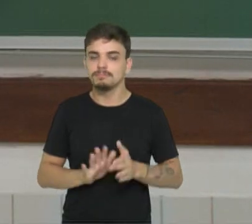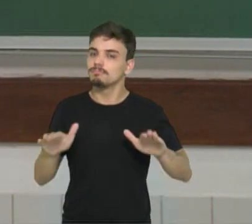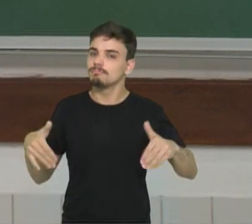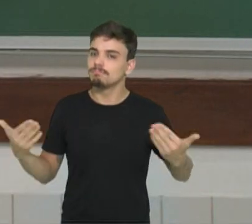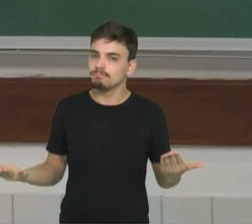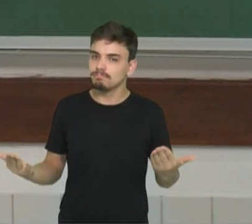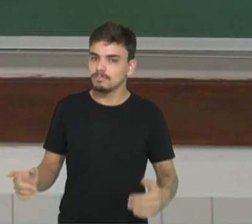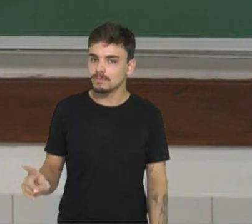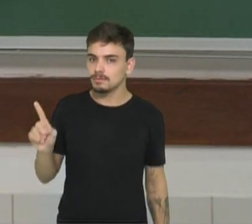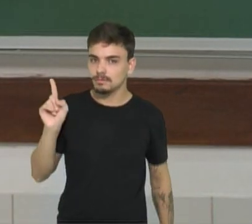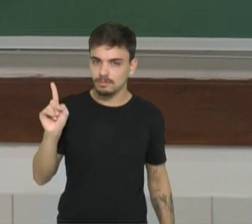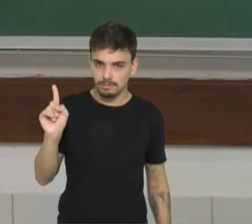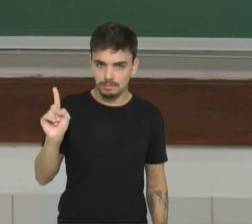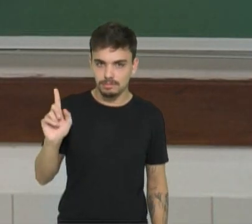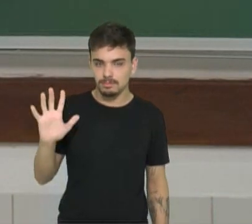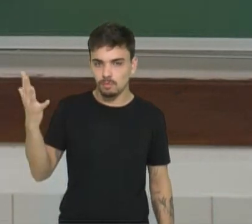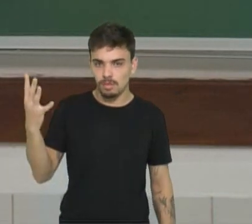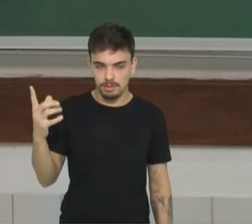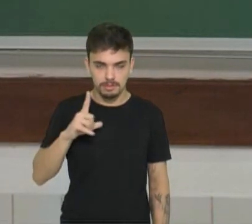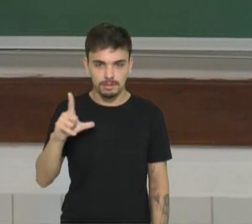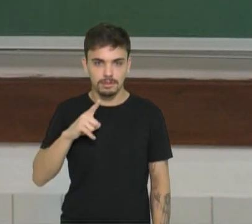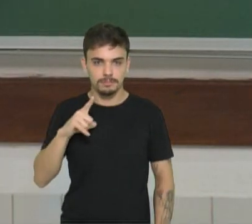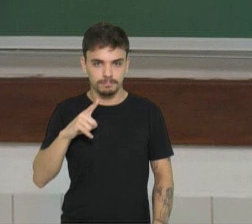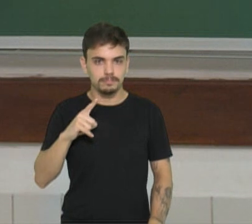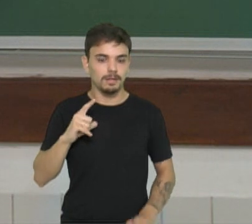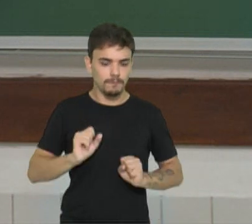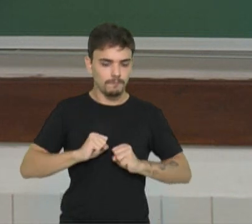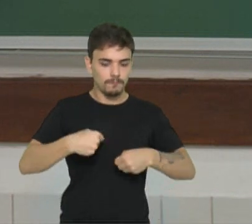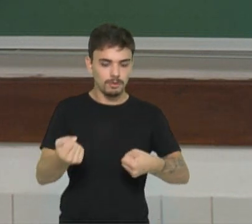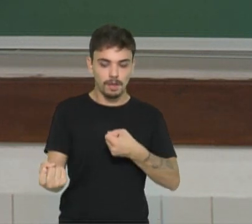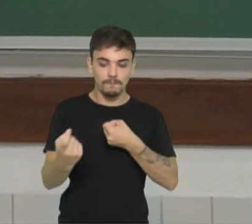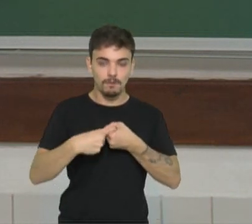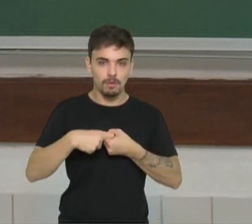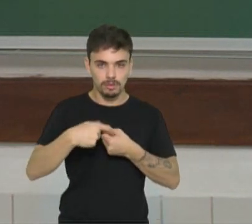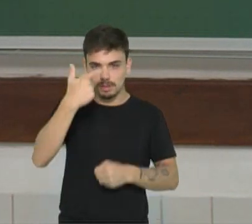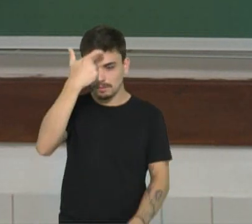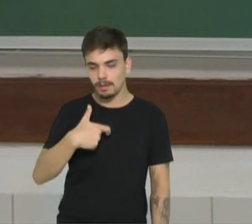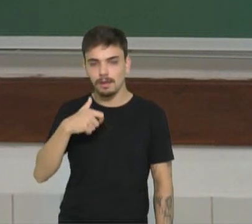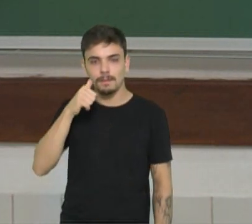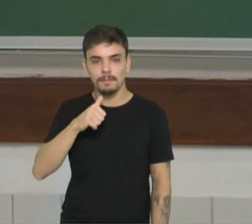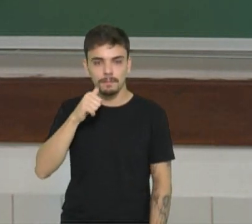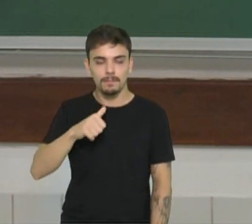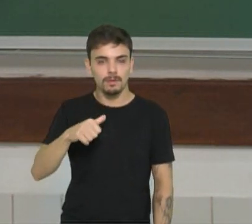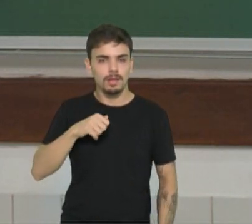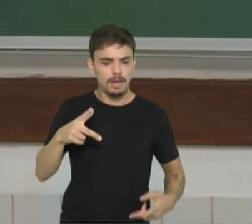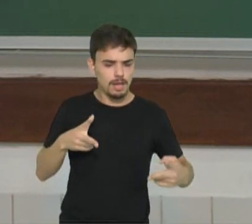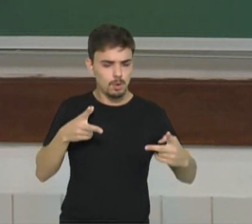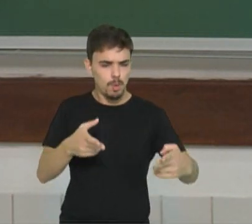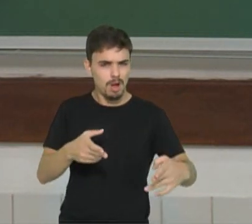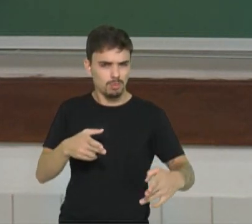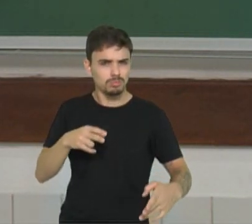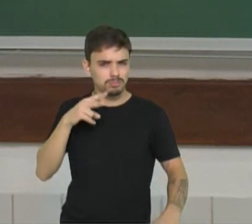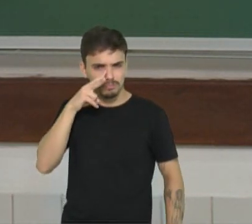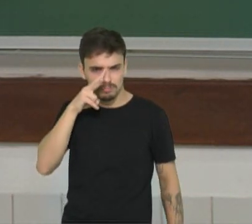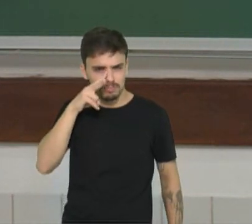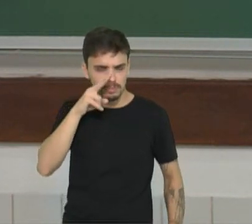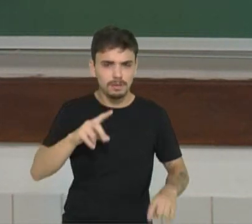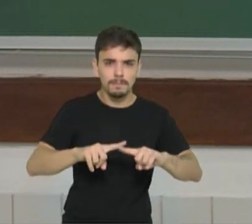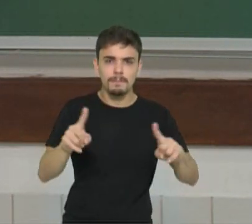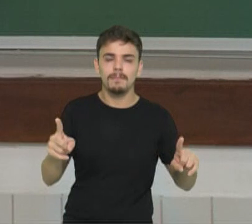Então, essa situação, né, que a força está voltando para ela na mesma intensidade, só que em sentidos